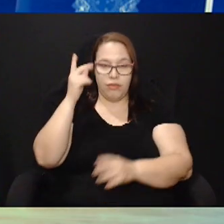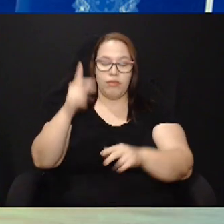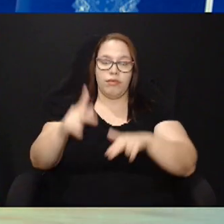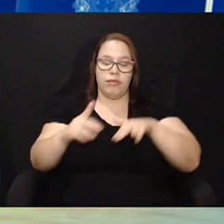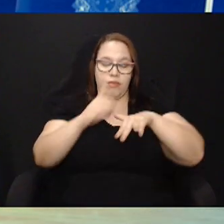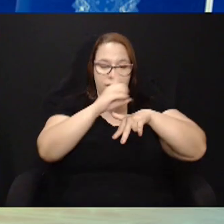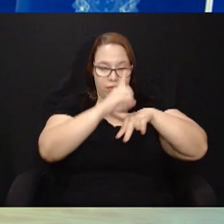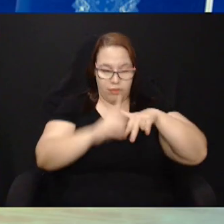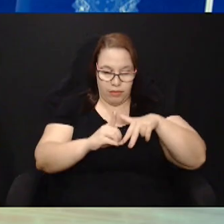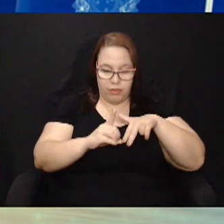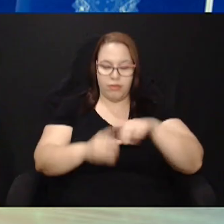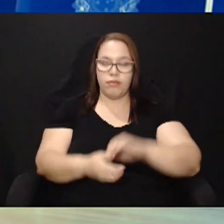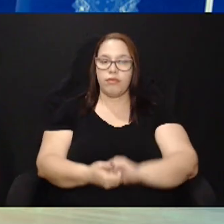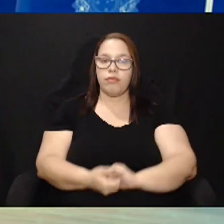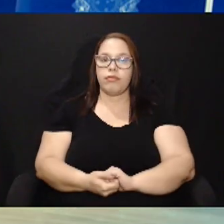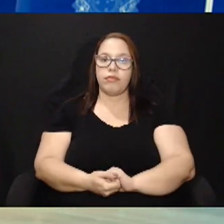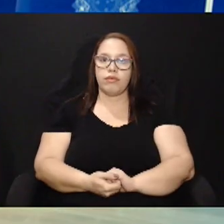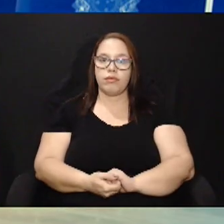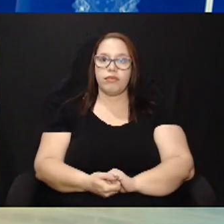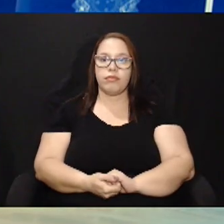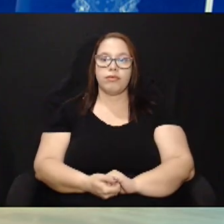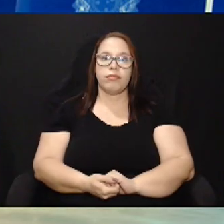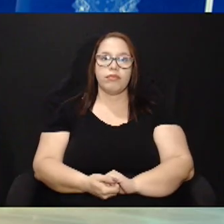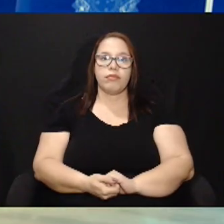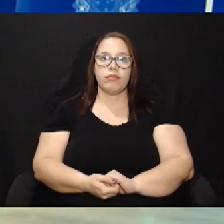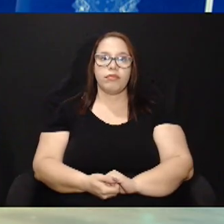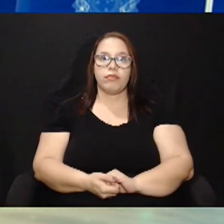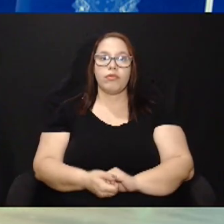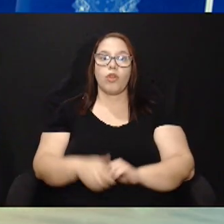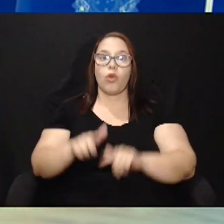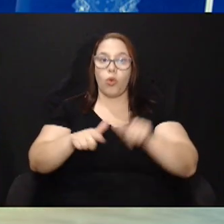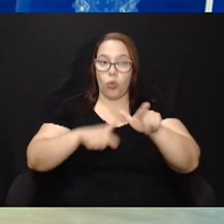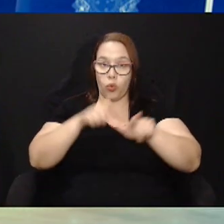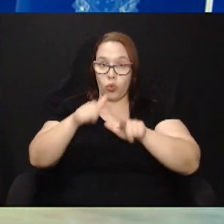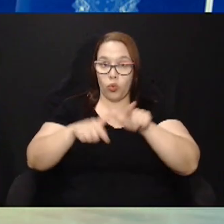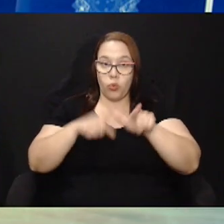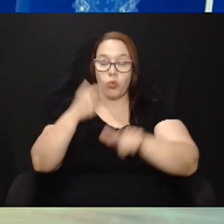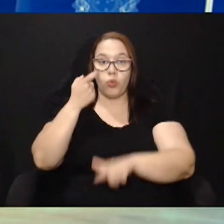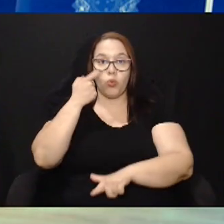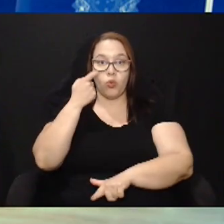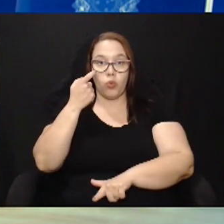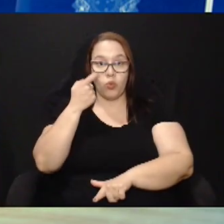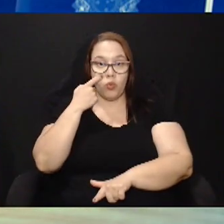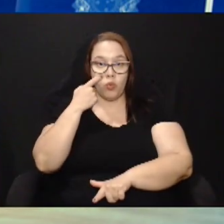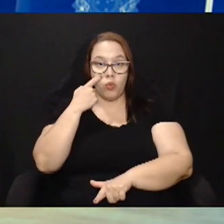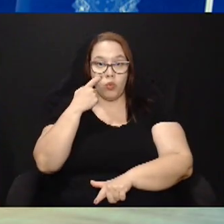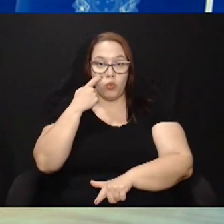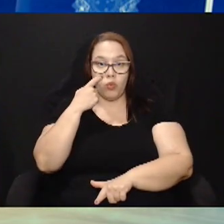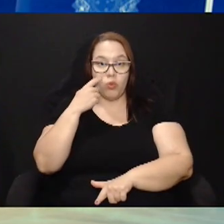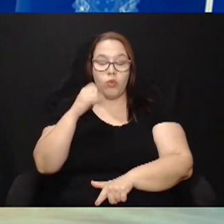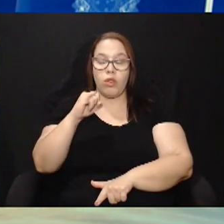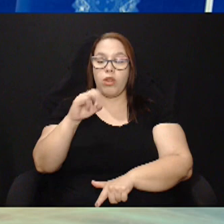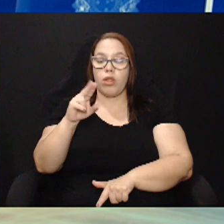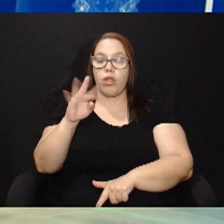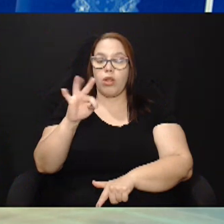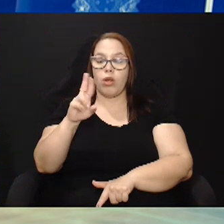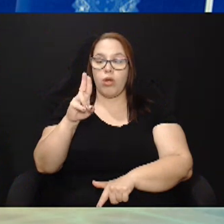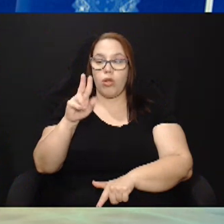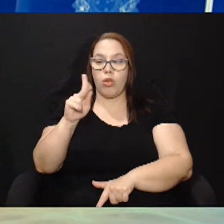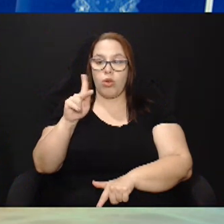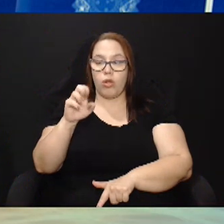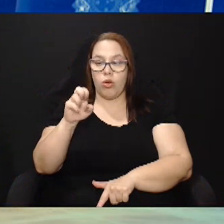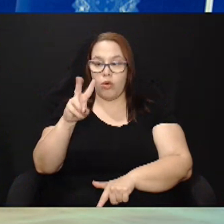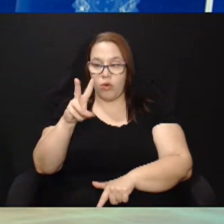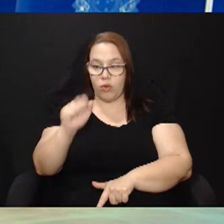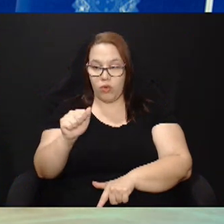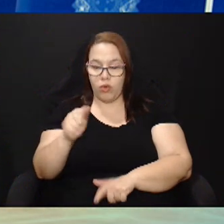deficiência. Conferente de logística. Esta vaga é para a cidade de Itupeva. Controlador de